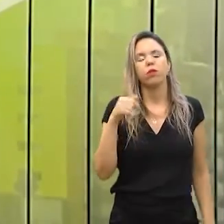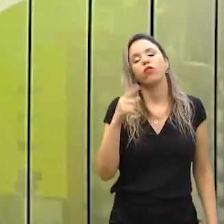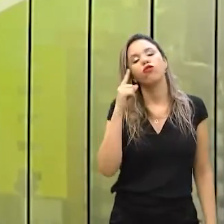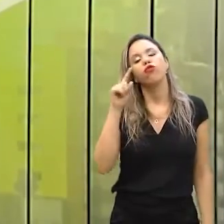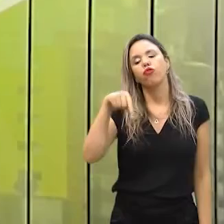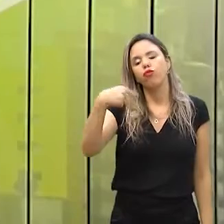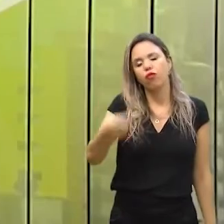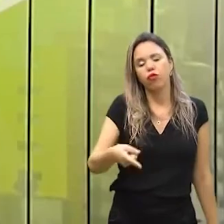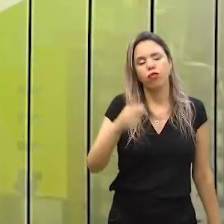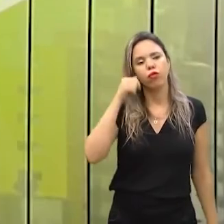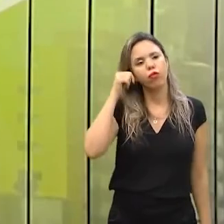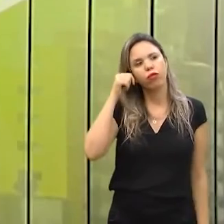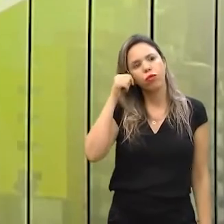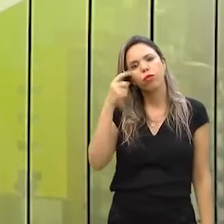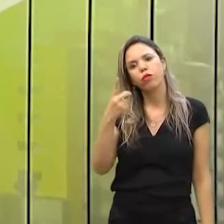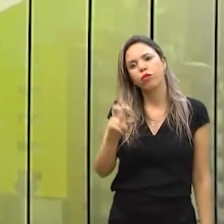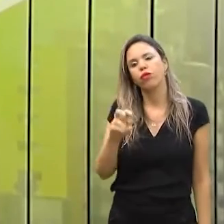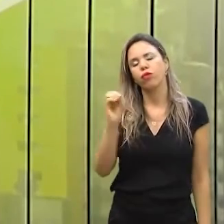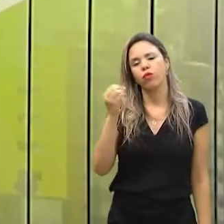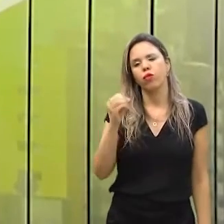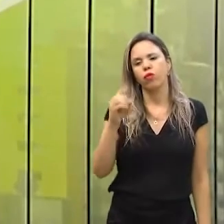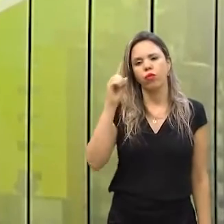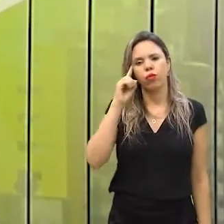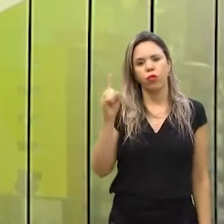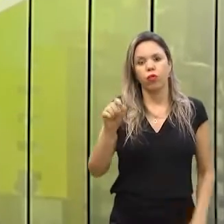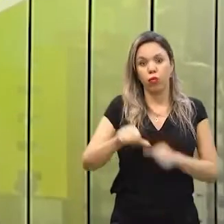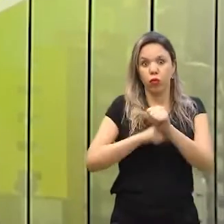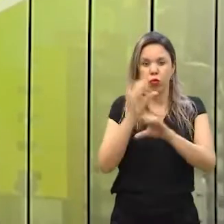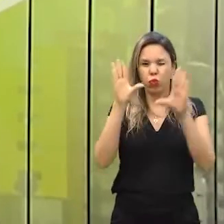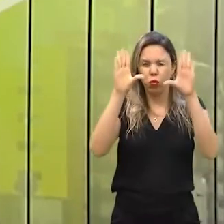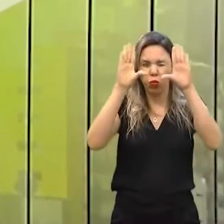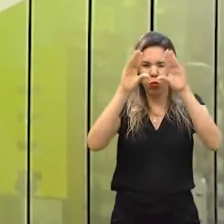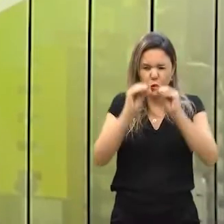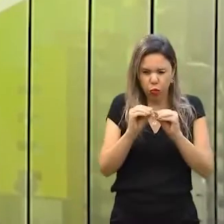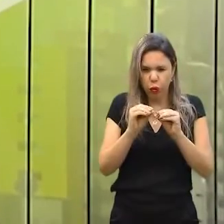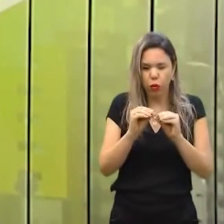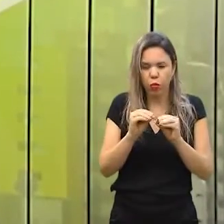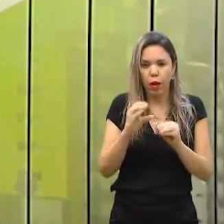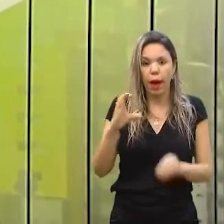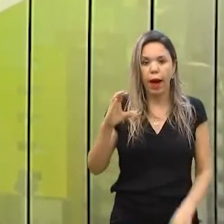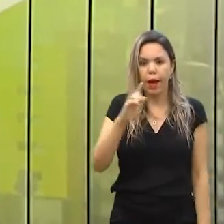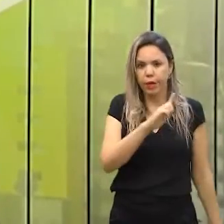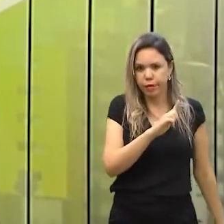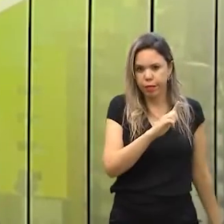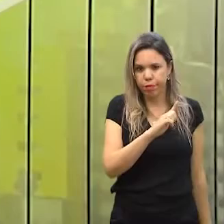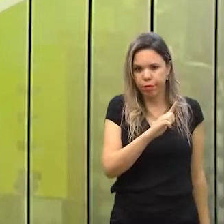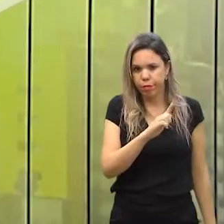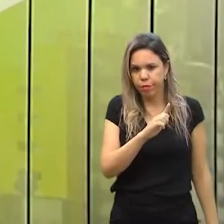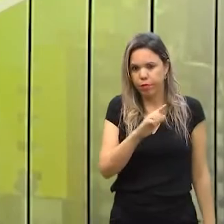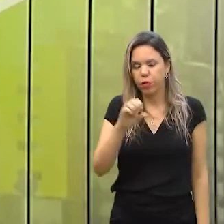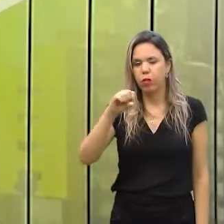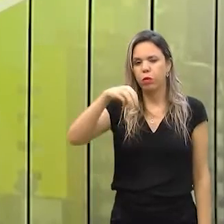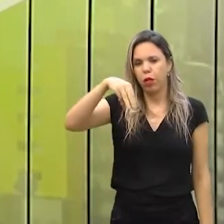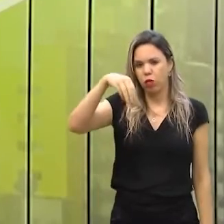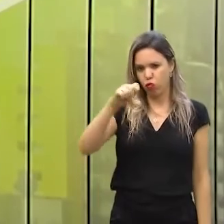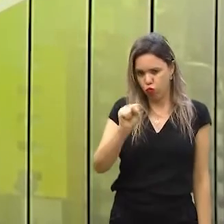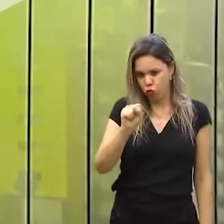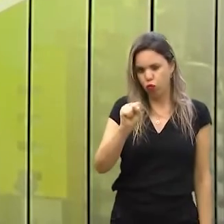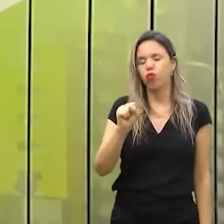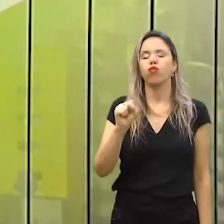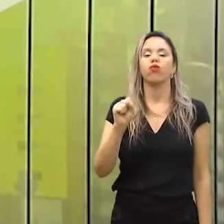seguinte, 15 de outubro, o dia virou noite em Campo Grande capital do Mato Grosso do Sul, que